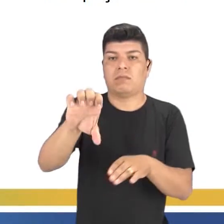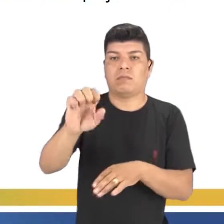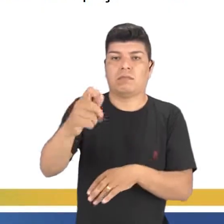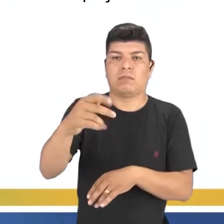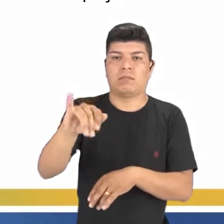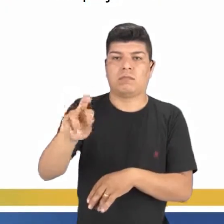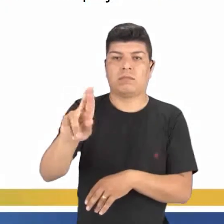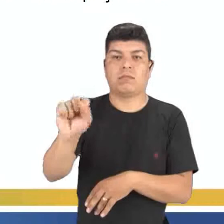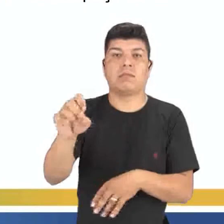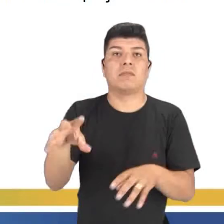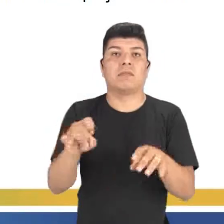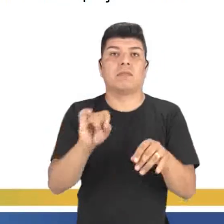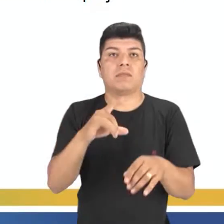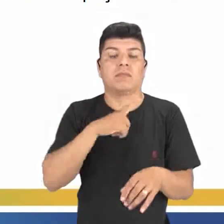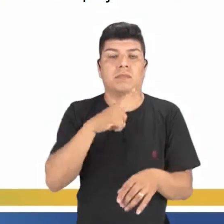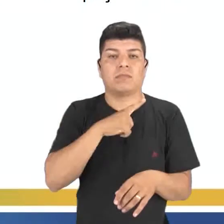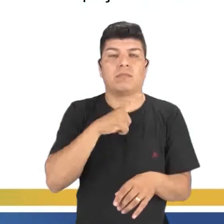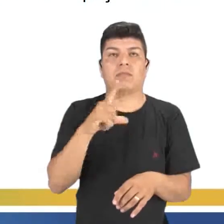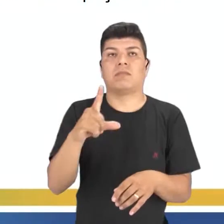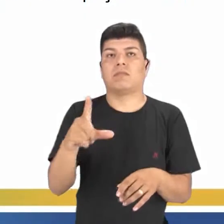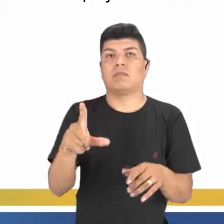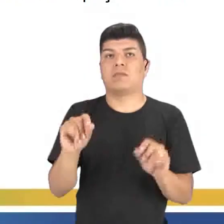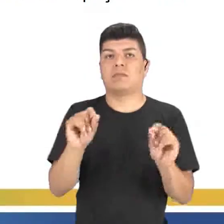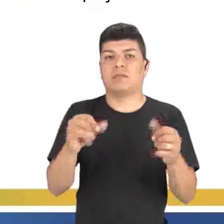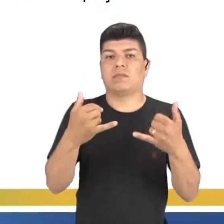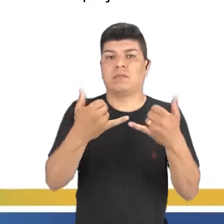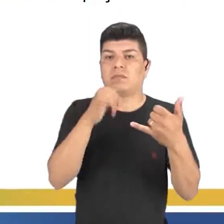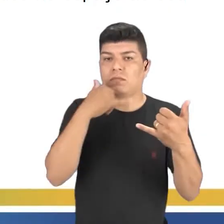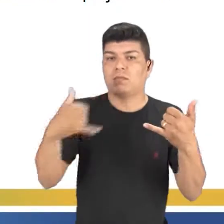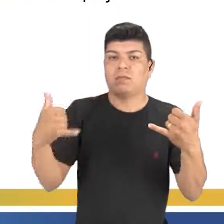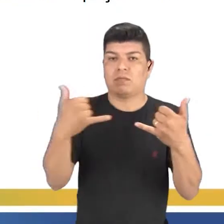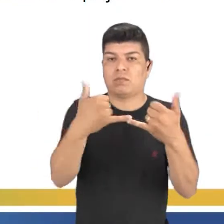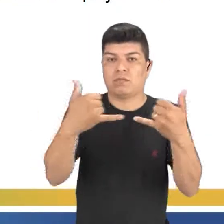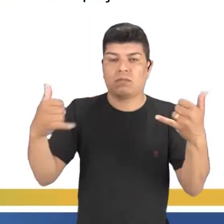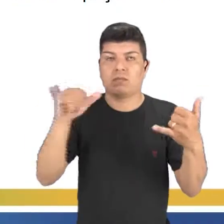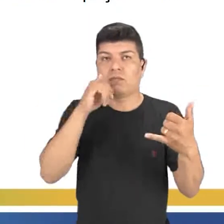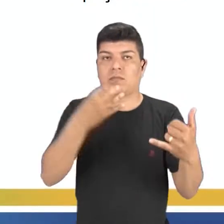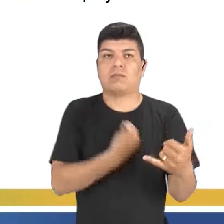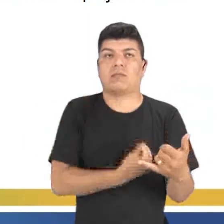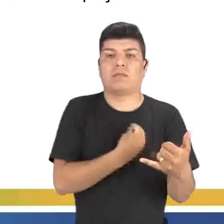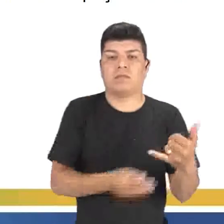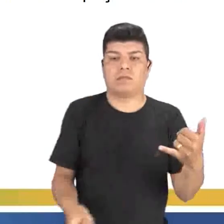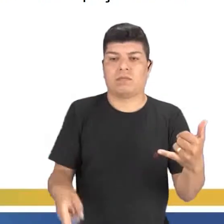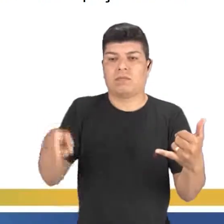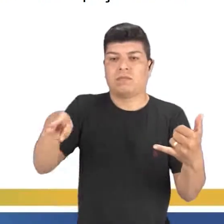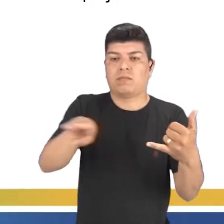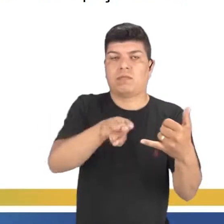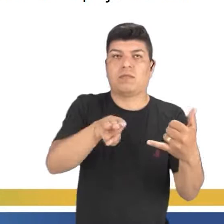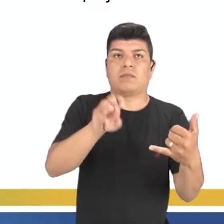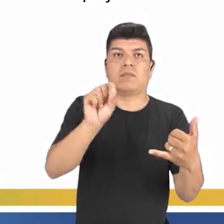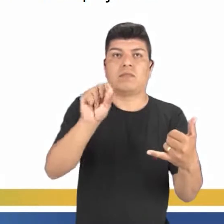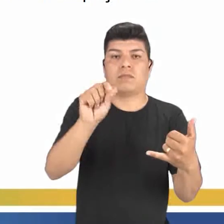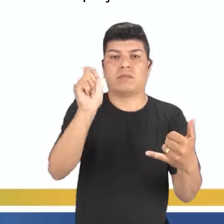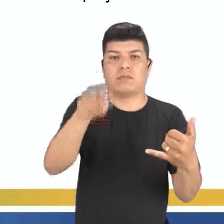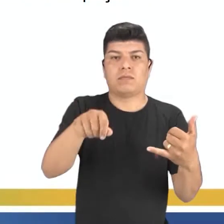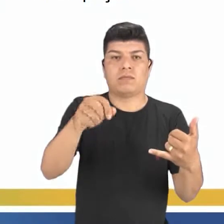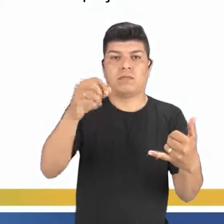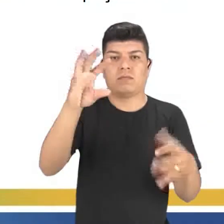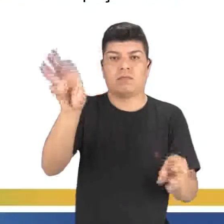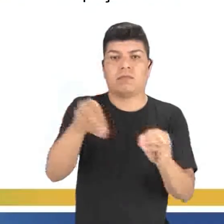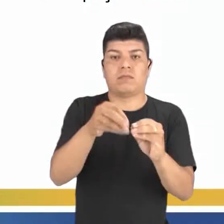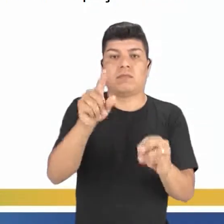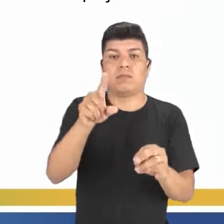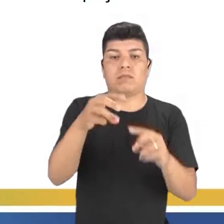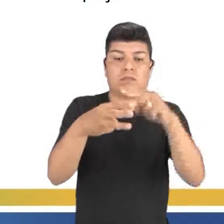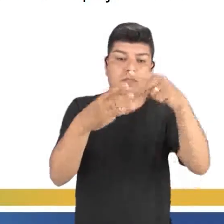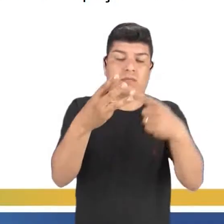O fato é que se tem corrente elétrica, tem a presença de um campo magnético. Então o que a gente pode concluir é que as